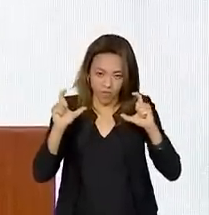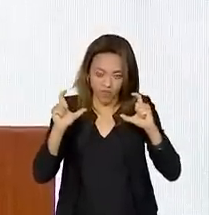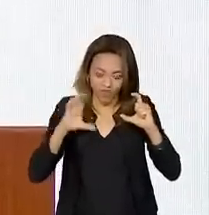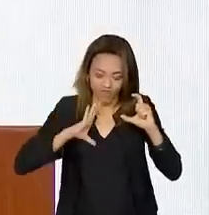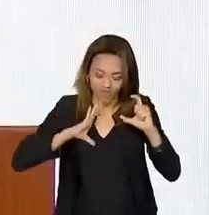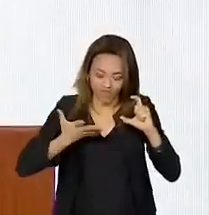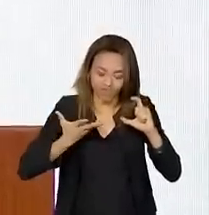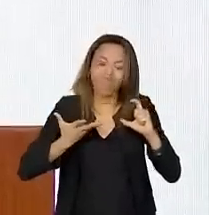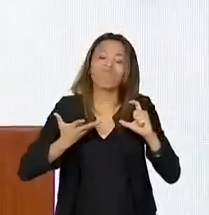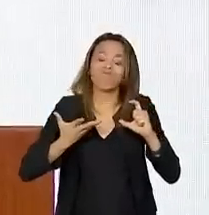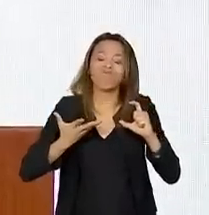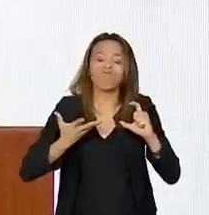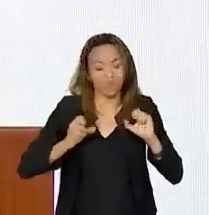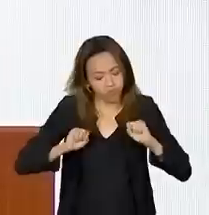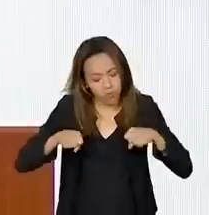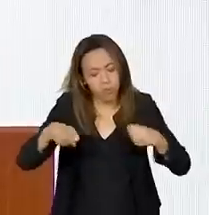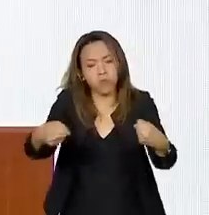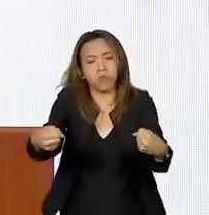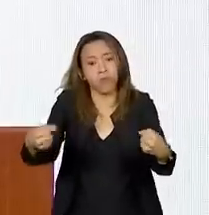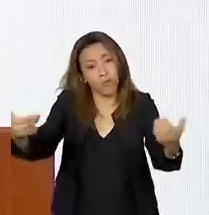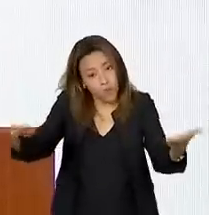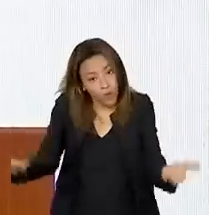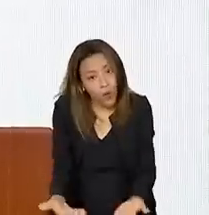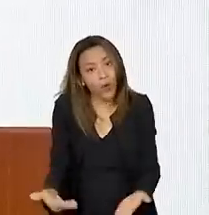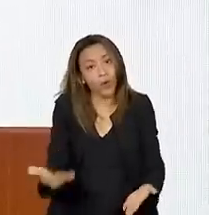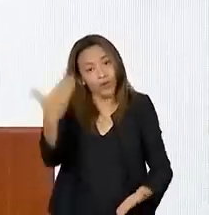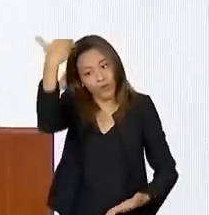levantei. E hoje estou aqui